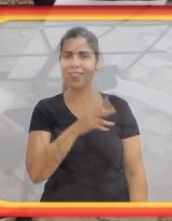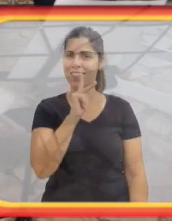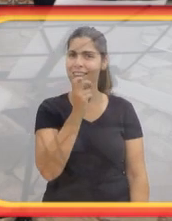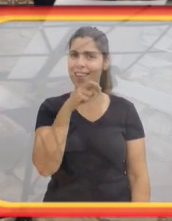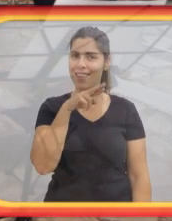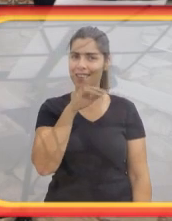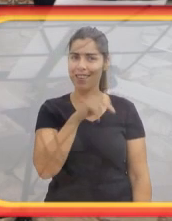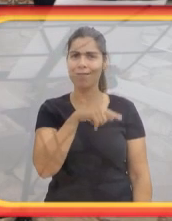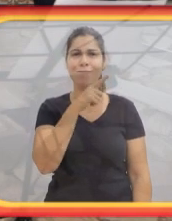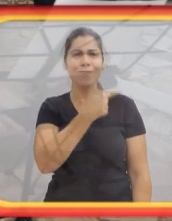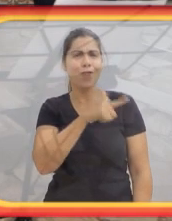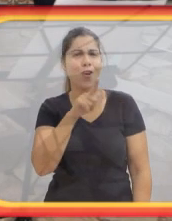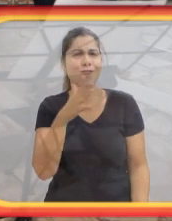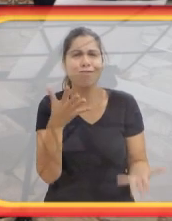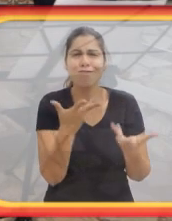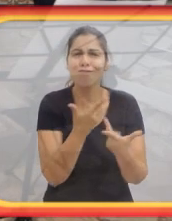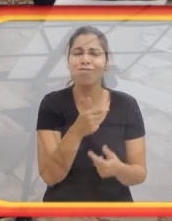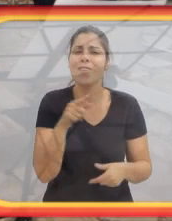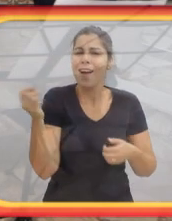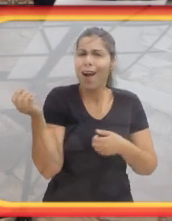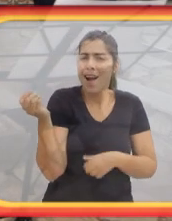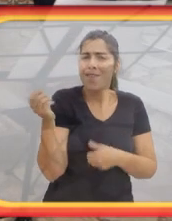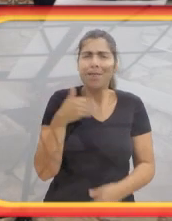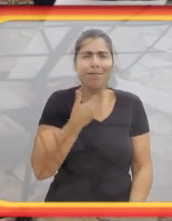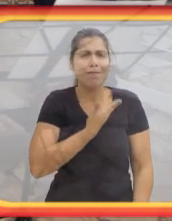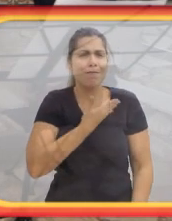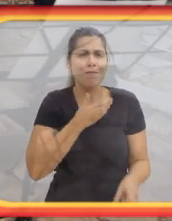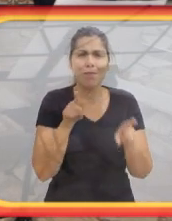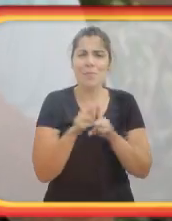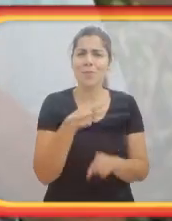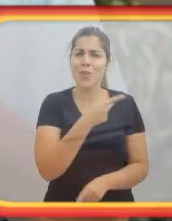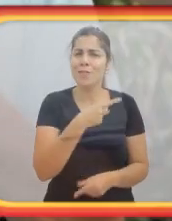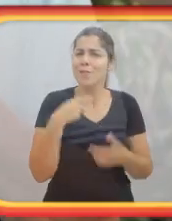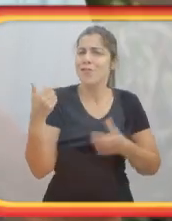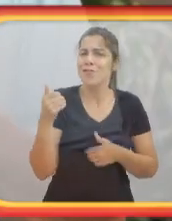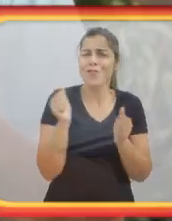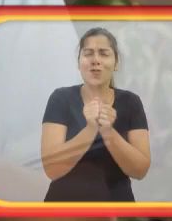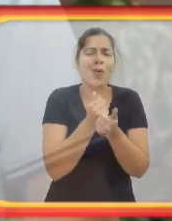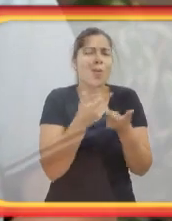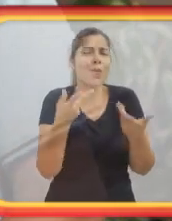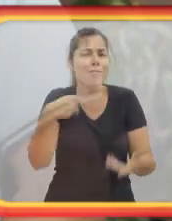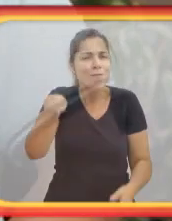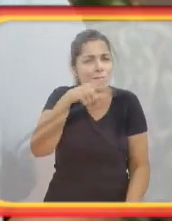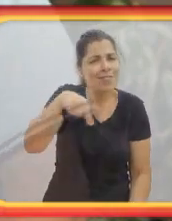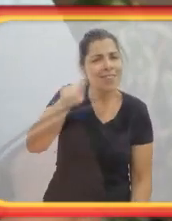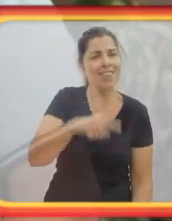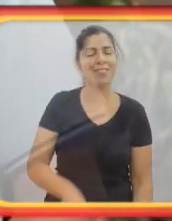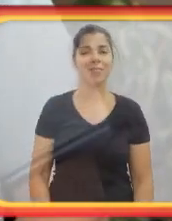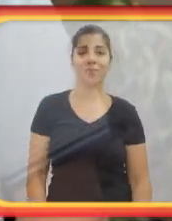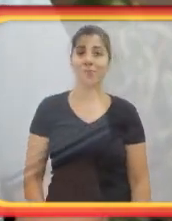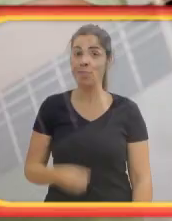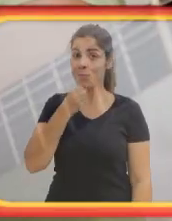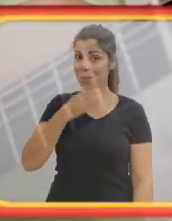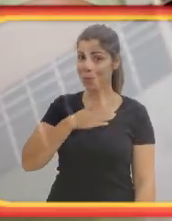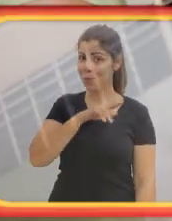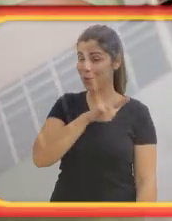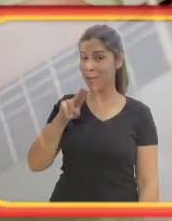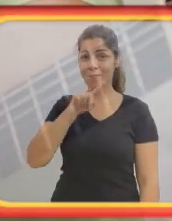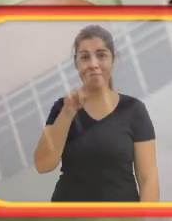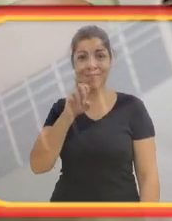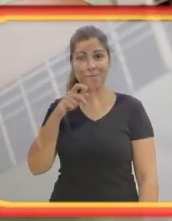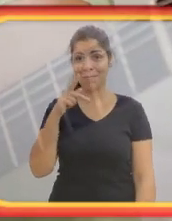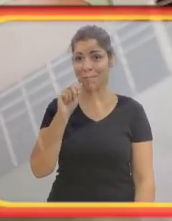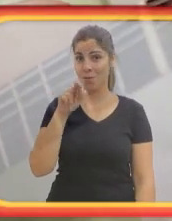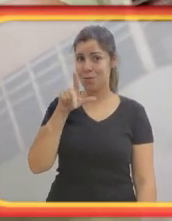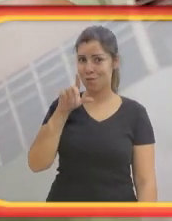Henrique Cases, outro virtuoso no cavaquinho, meu amigo também. E nós vamos tocar alguma coisa para vocês. Bom, meu nome é